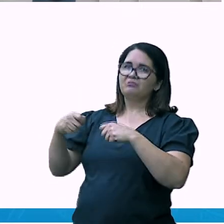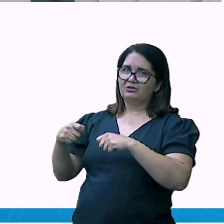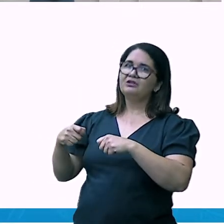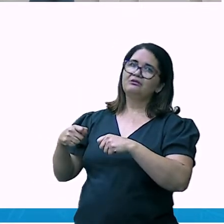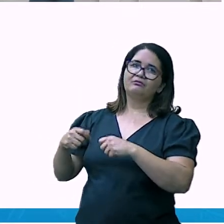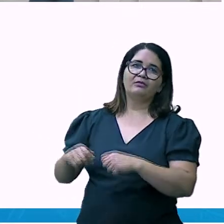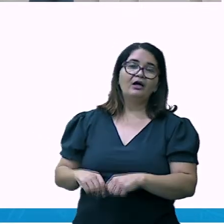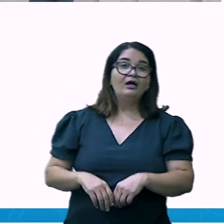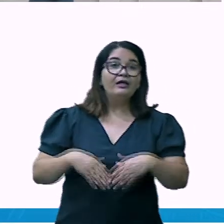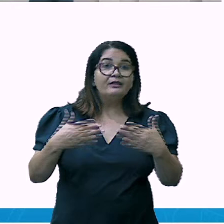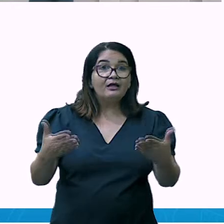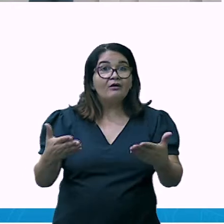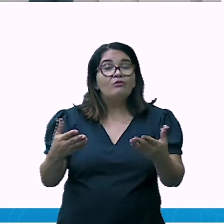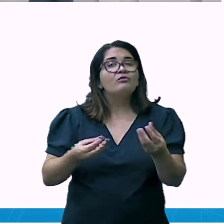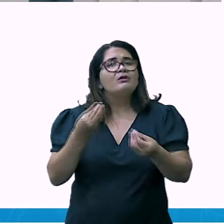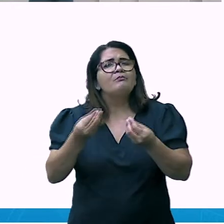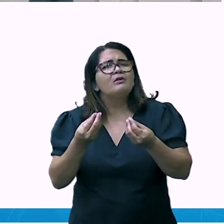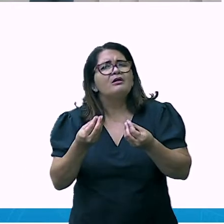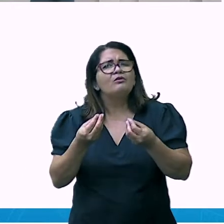com o povo indígena?